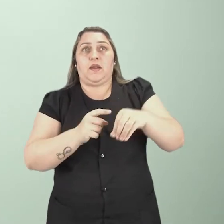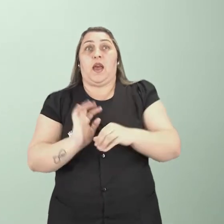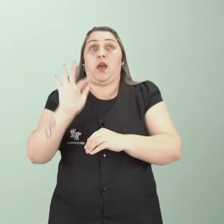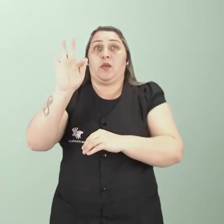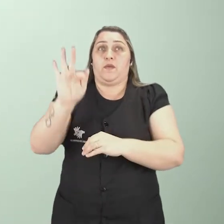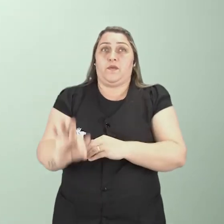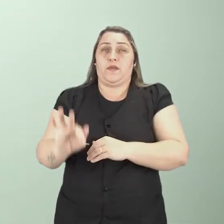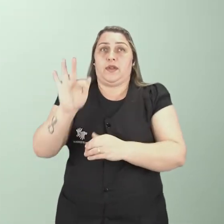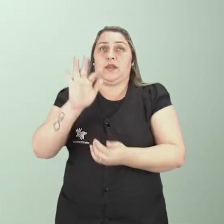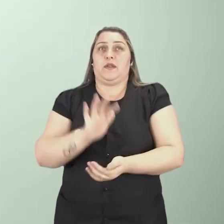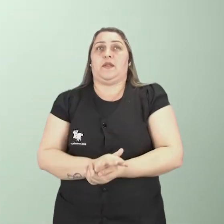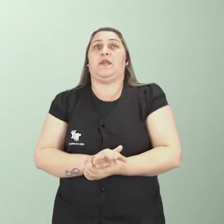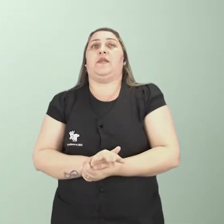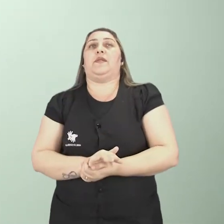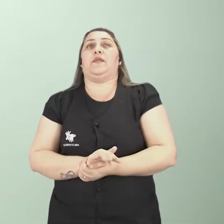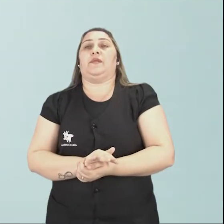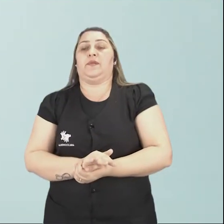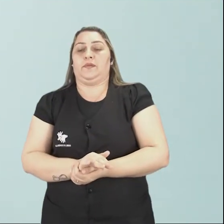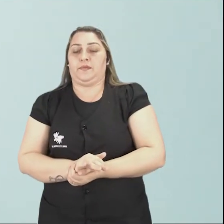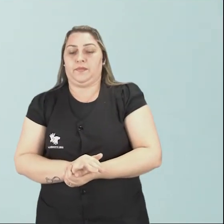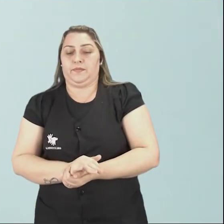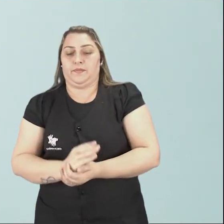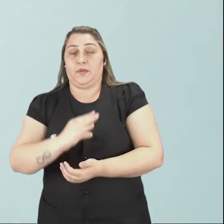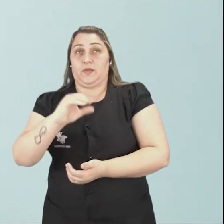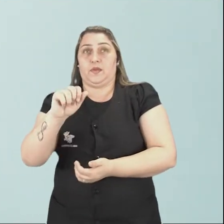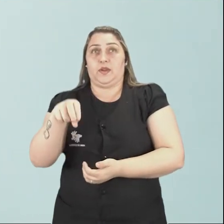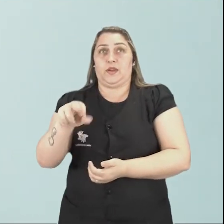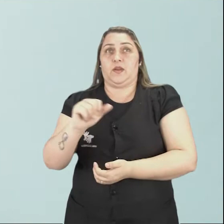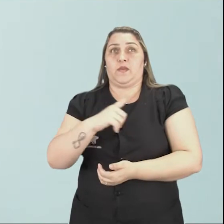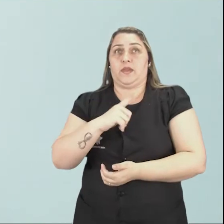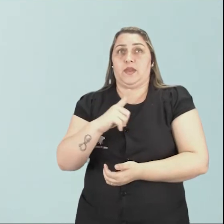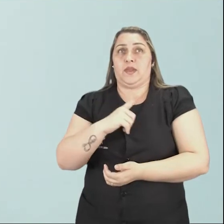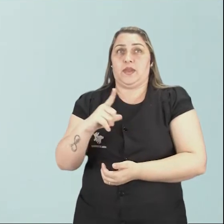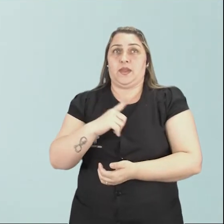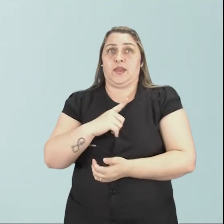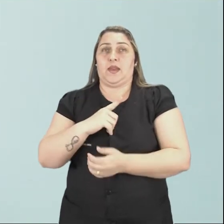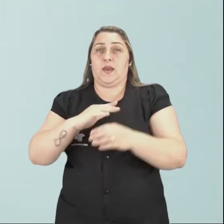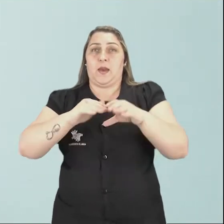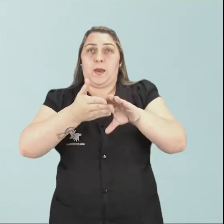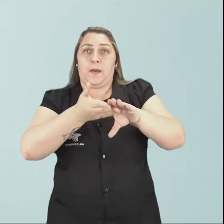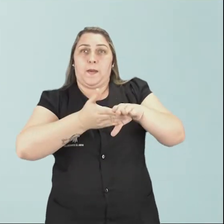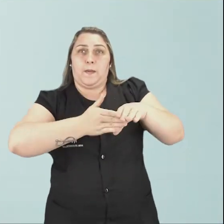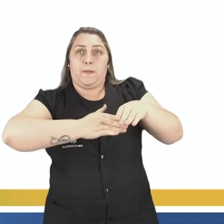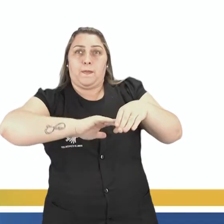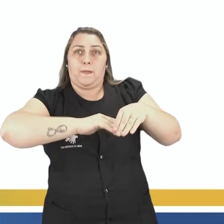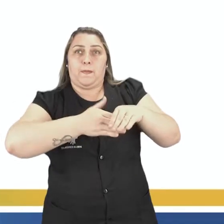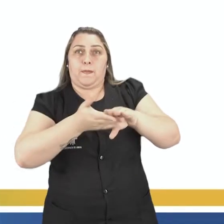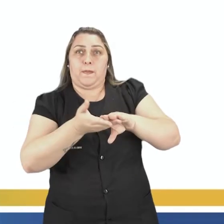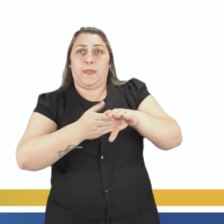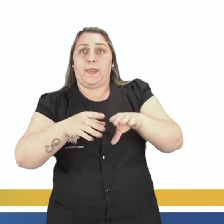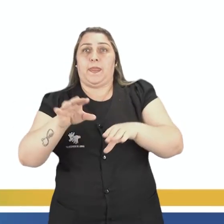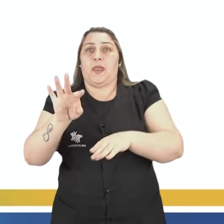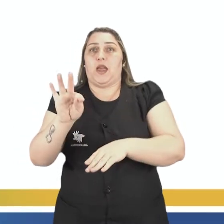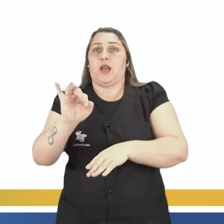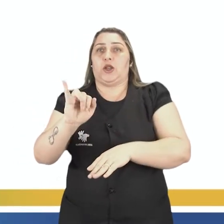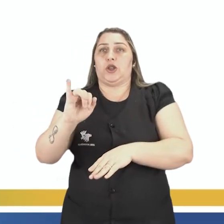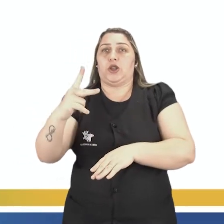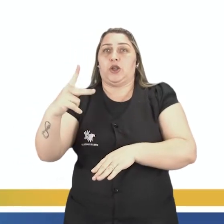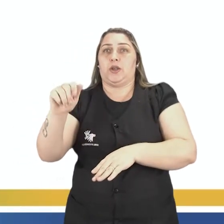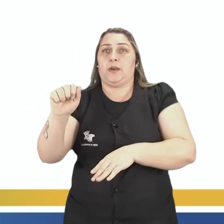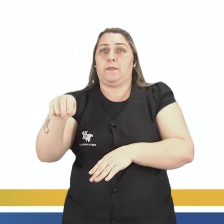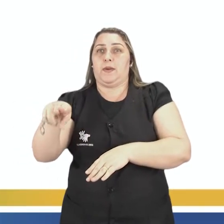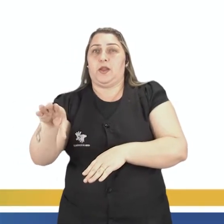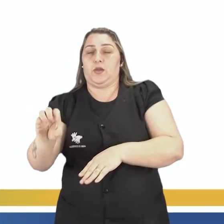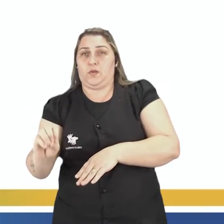No final do canal auditivo existe uma pequena membrana que se chama de tímpano ou